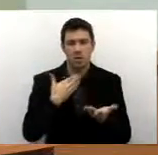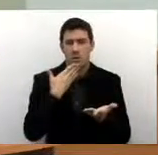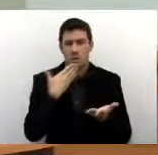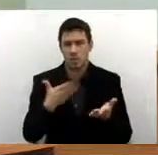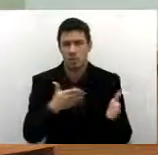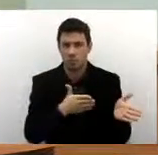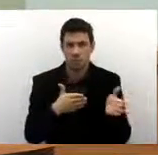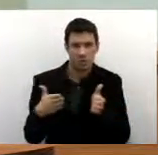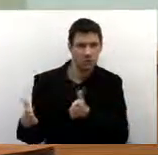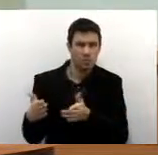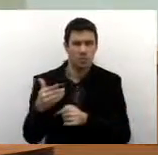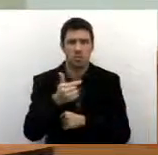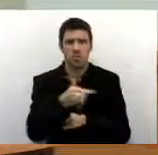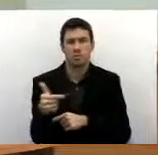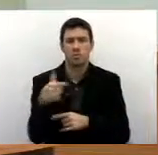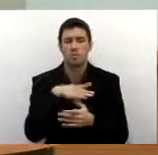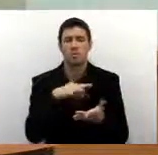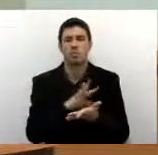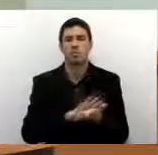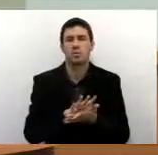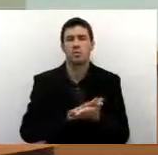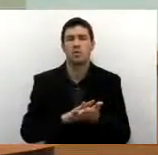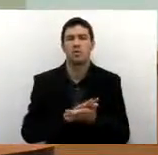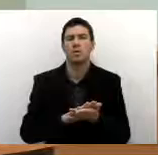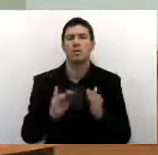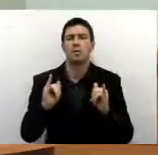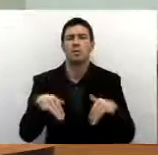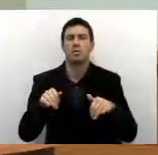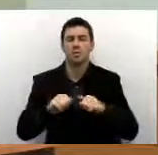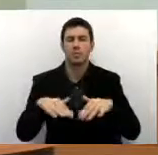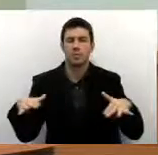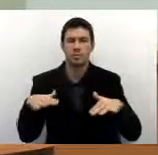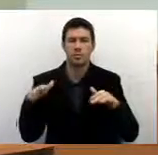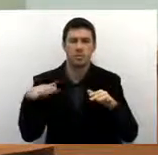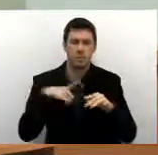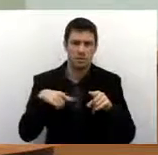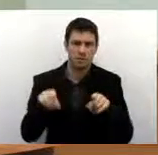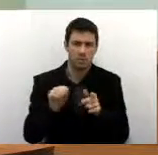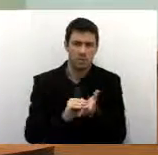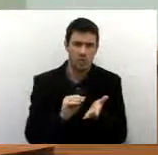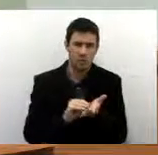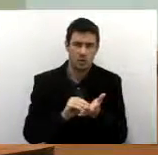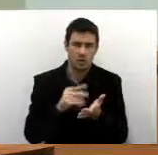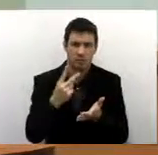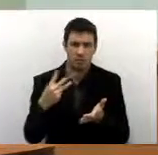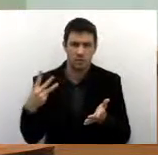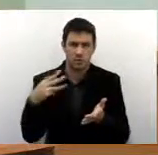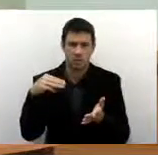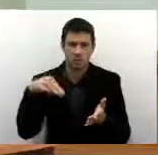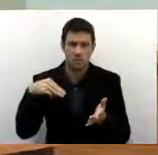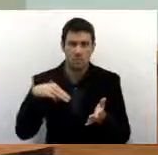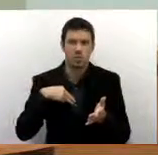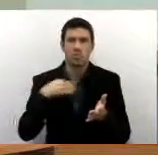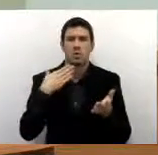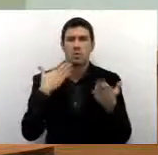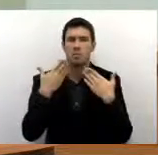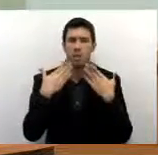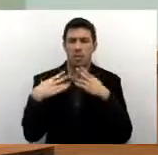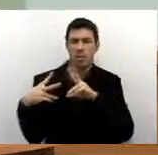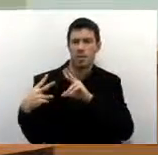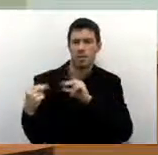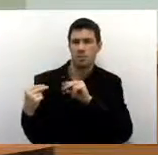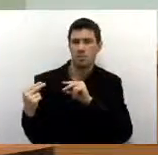ordem, não tinha, vossa excelência não tinha encerrado a sessão, e nós ficamos exatamente 23 minutos batendo papo, porque a